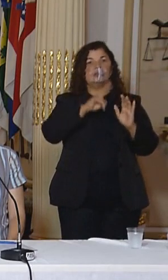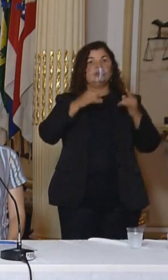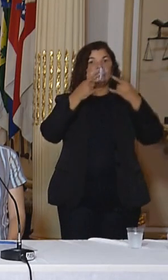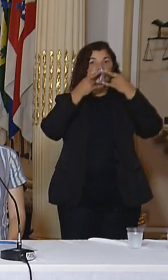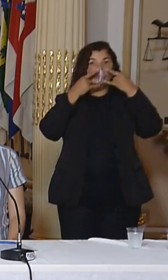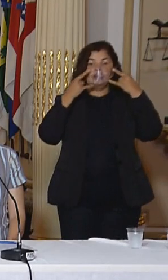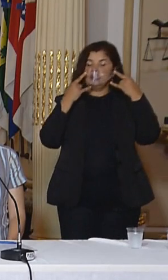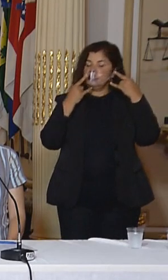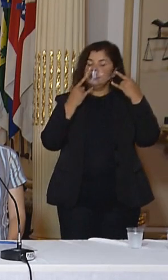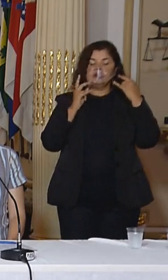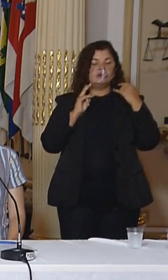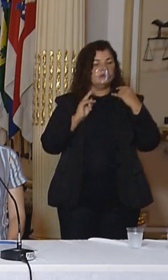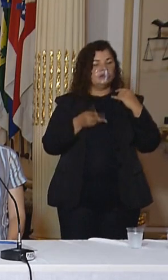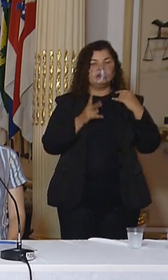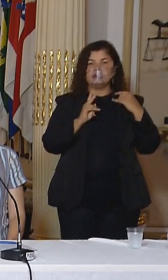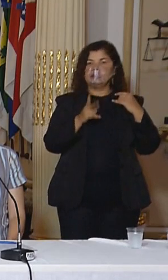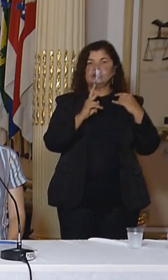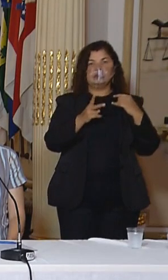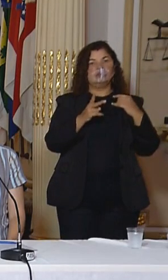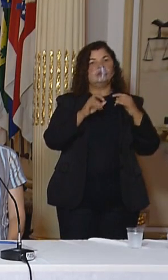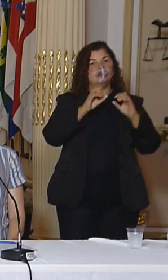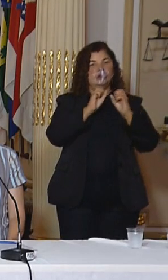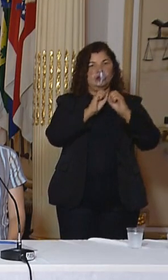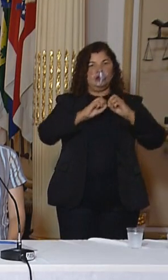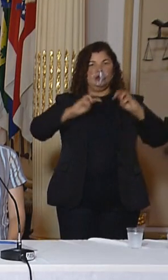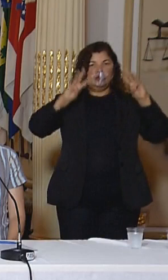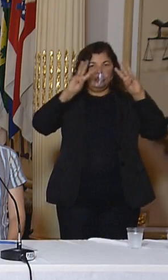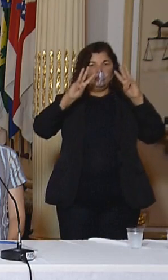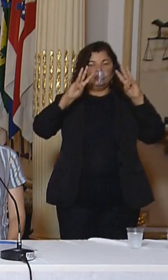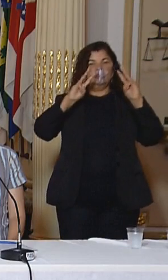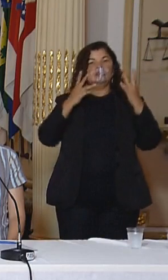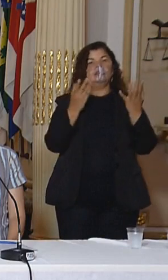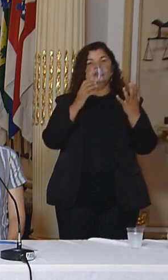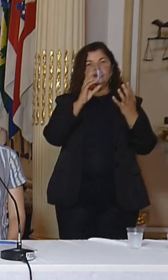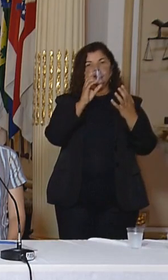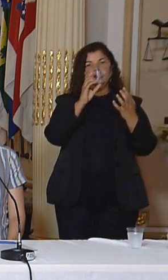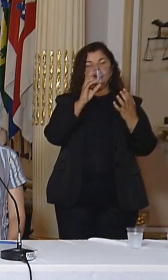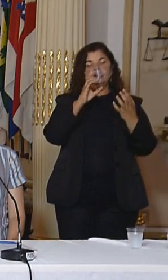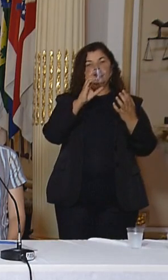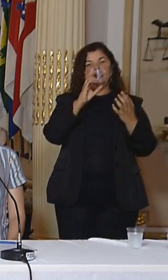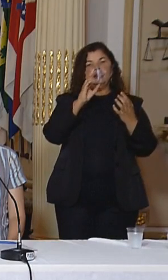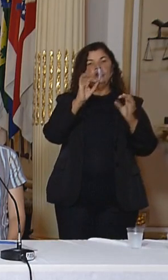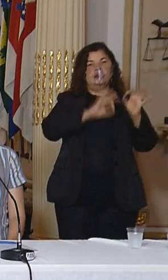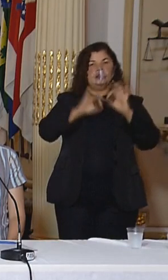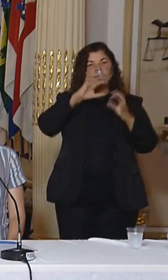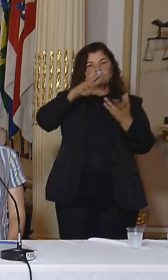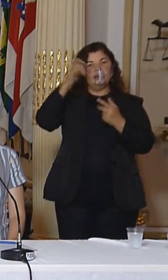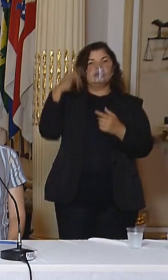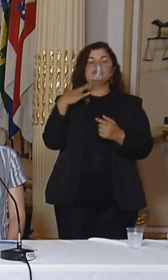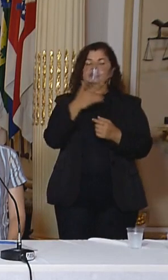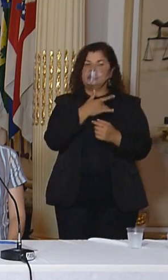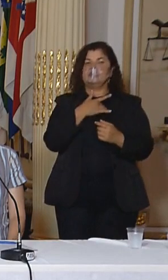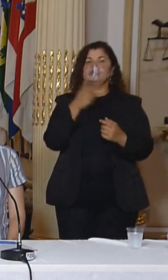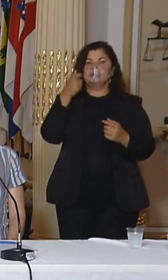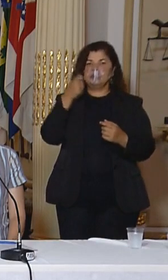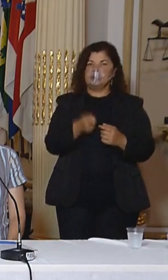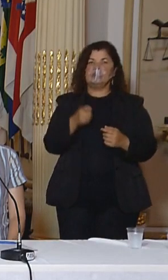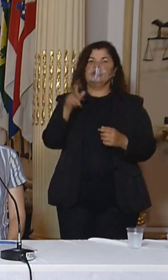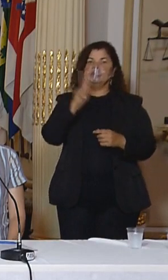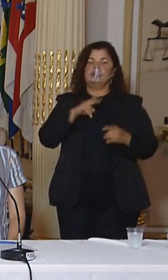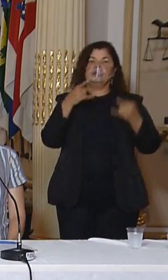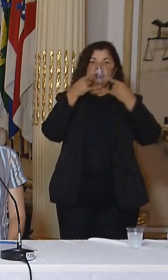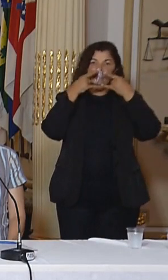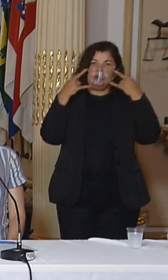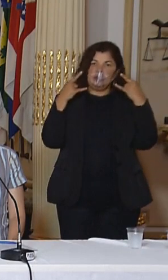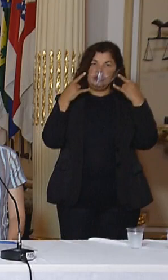a ser uma recomendação da Organização Mundial da Saúde. Desde então, nós estamos determinando, há uma determinação para a utilização de máscara.